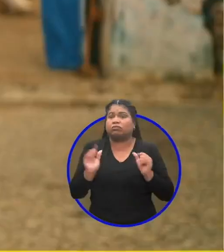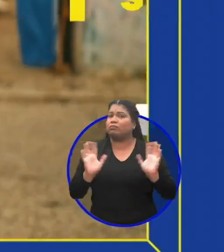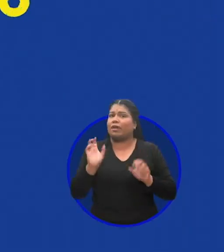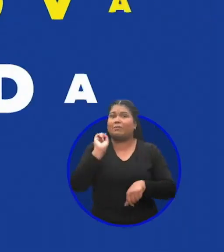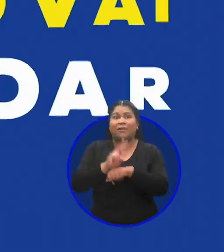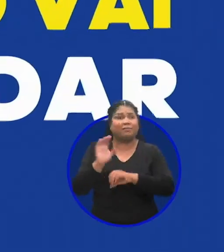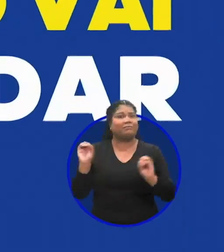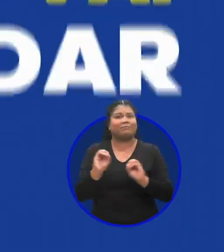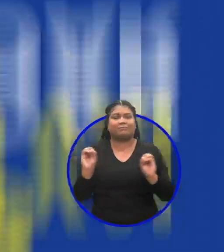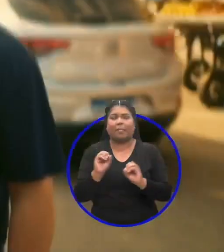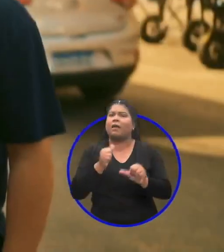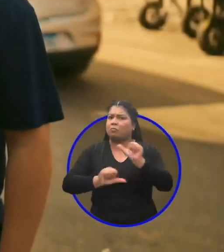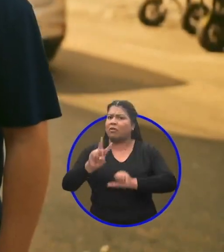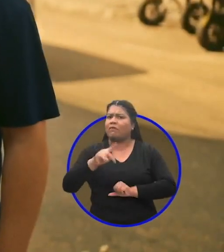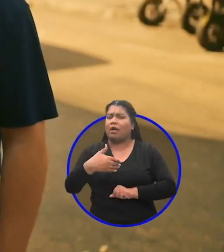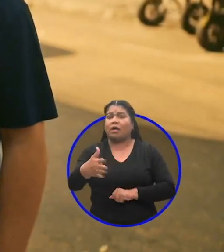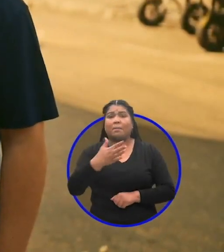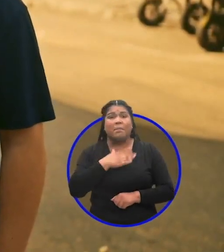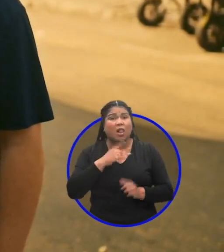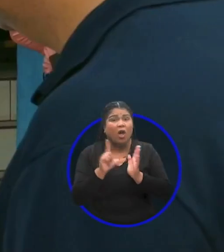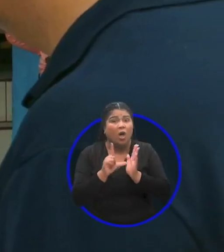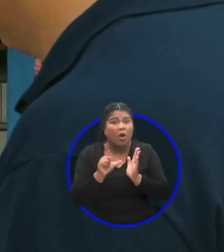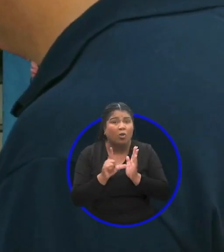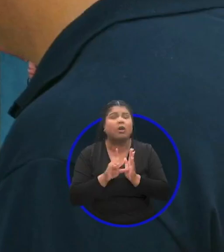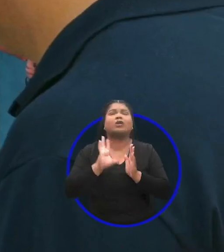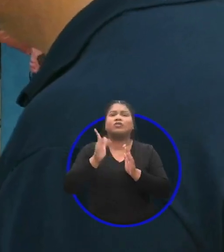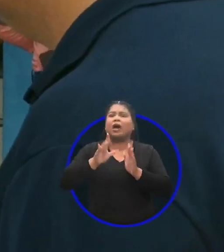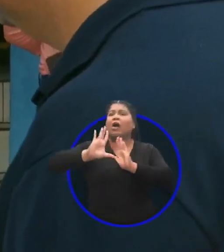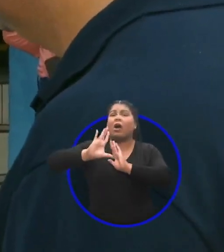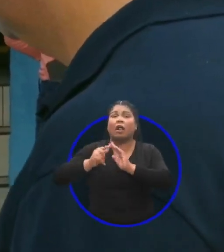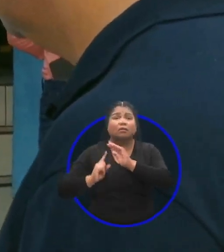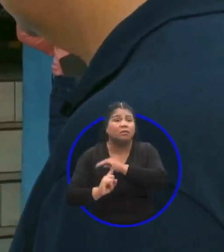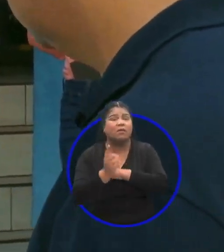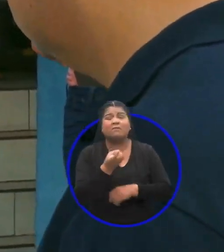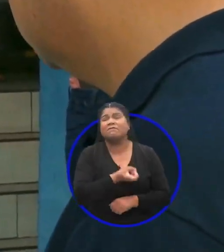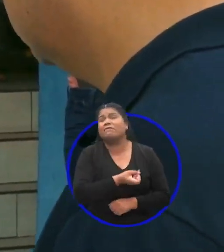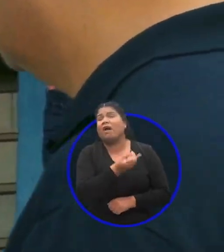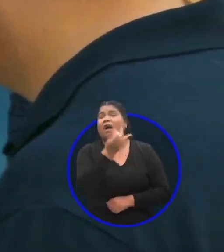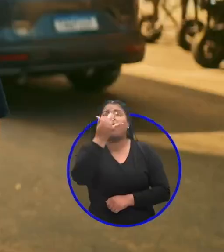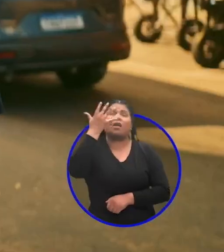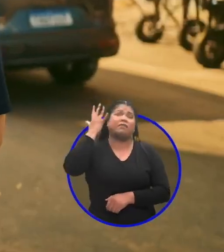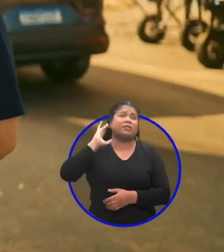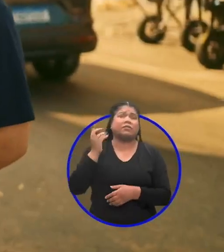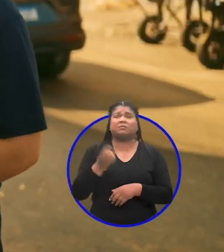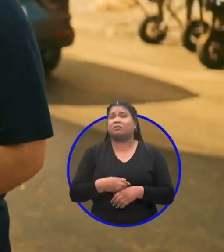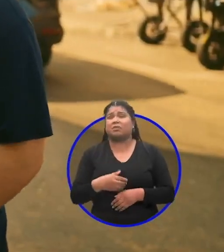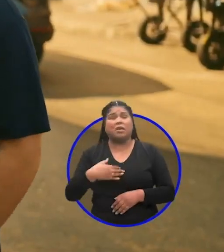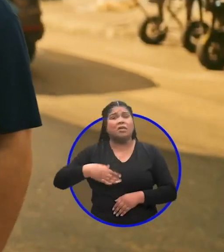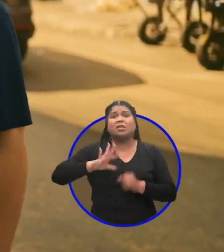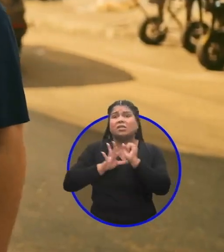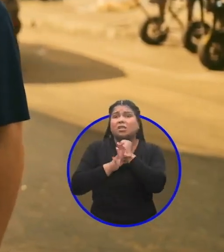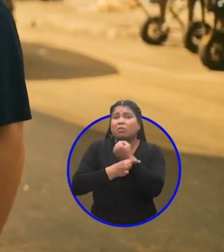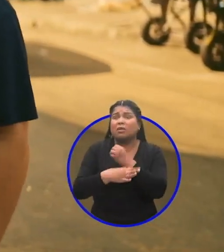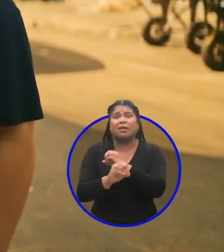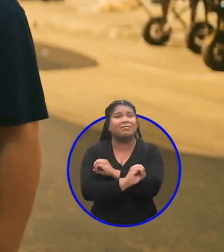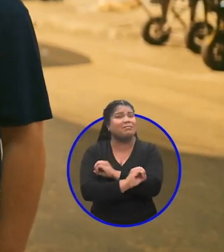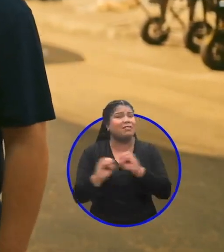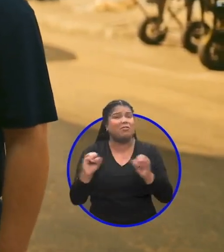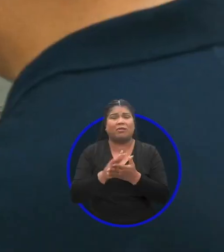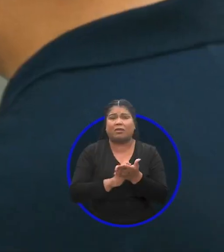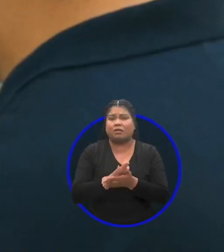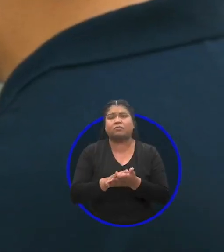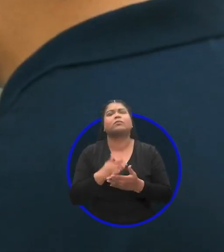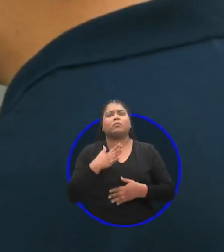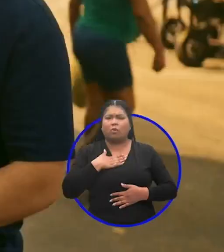emprego. Mas isso vai mudar. A minha loja foi assaltada várias vezes. Nós não temos segurança